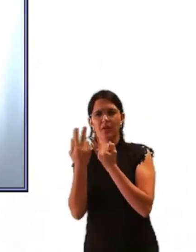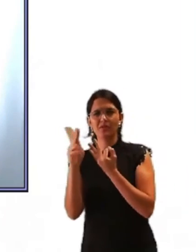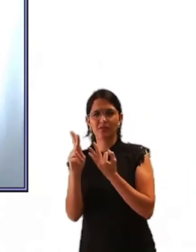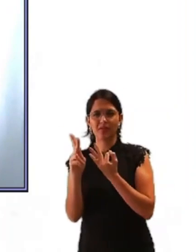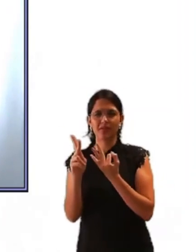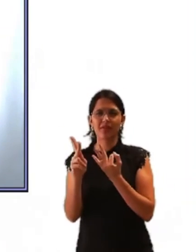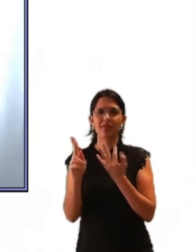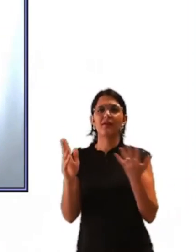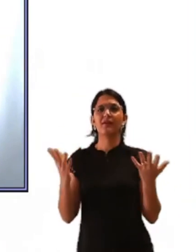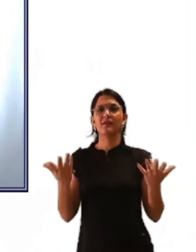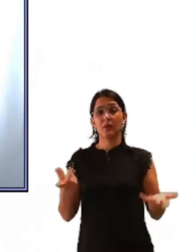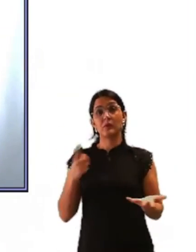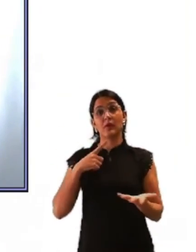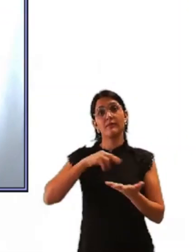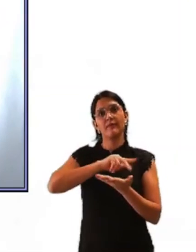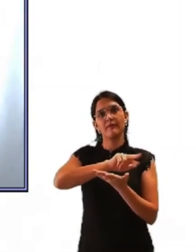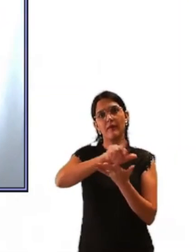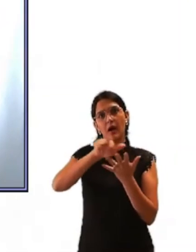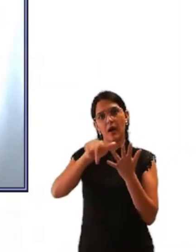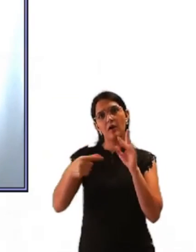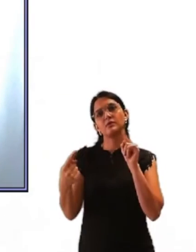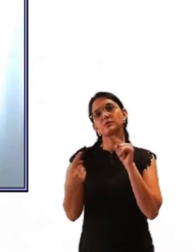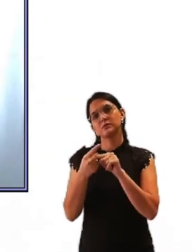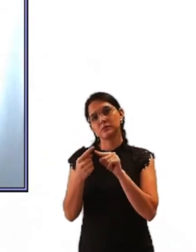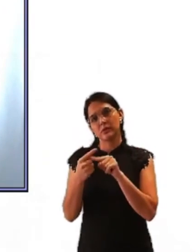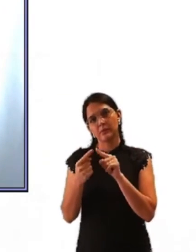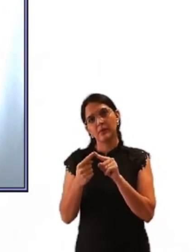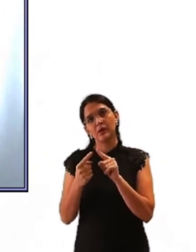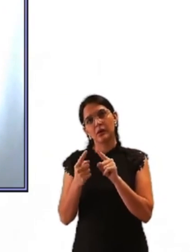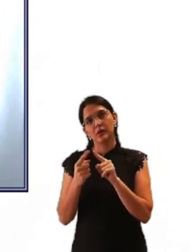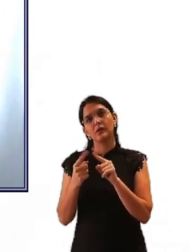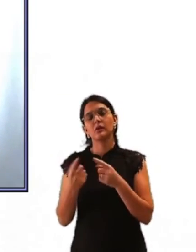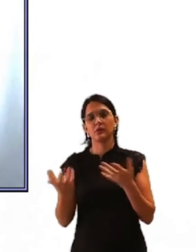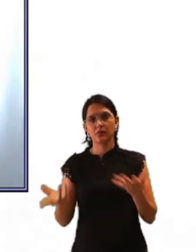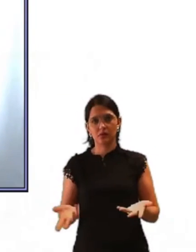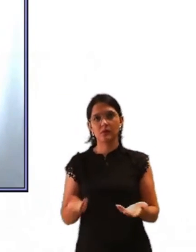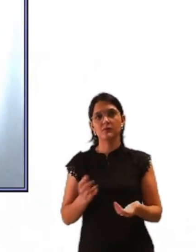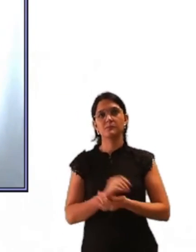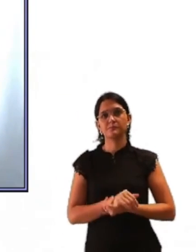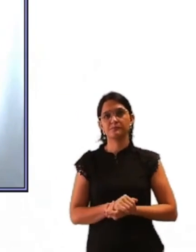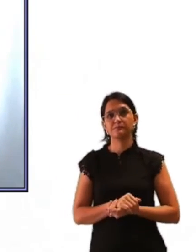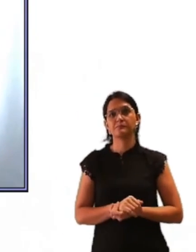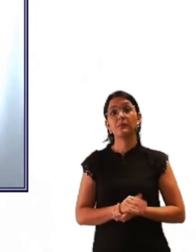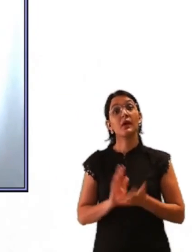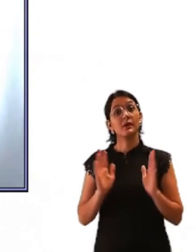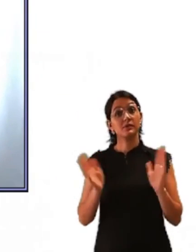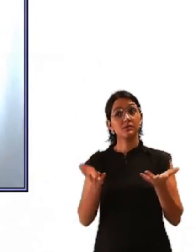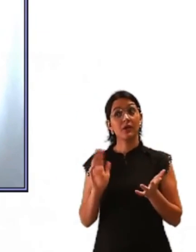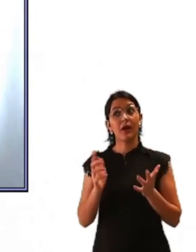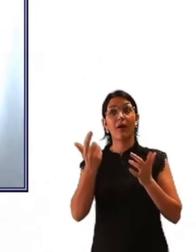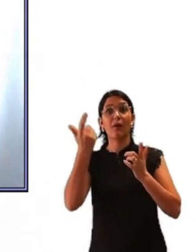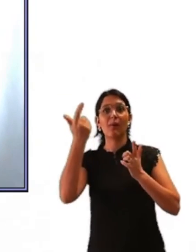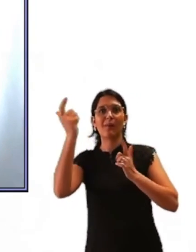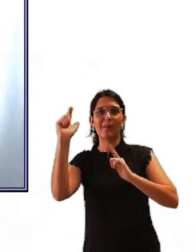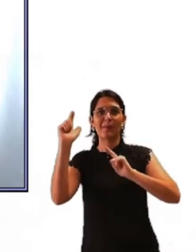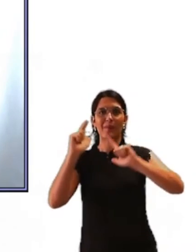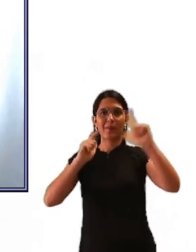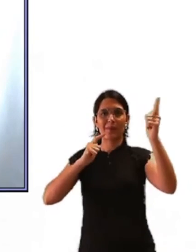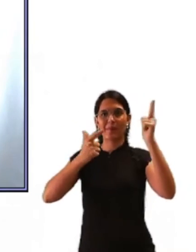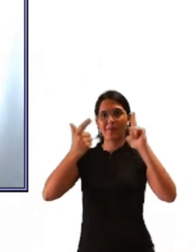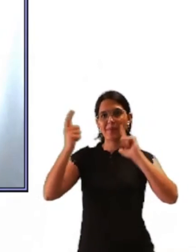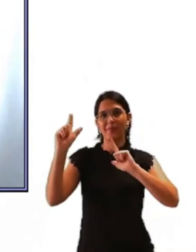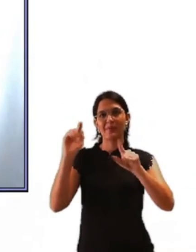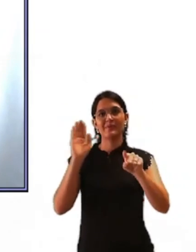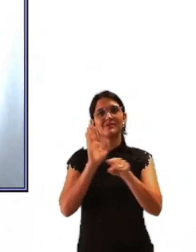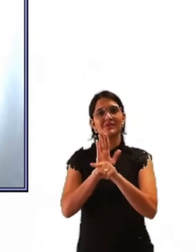materializáveis. Né? São situações que são concretizáveis. Já as outras situações que vão na